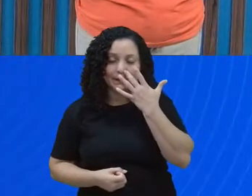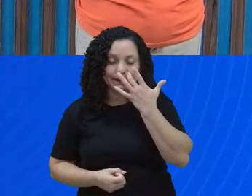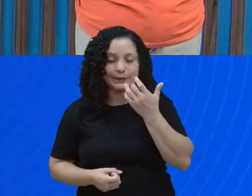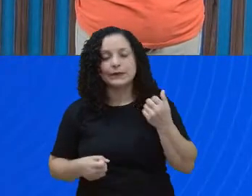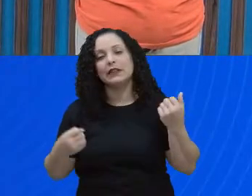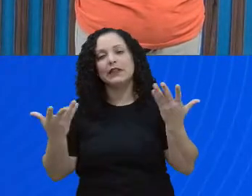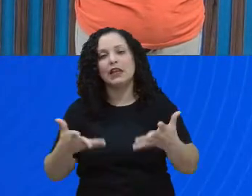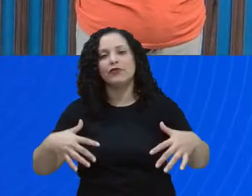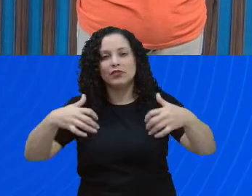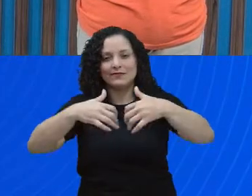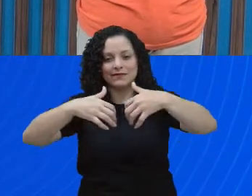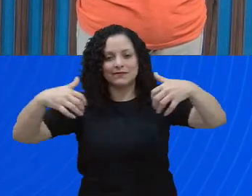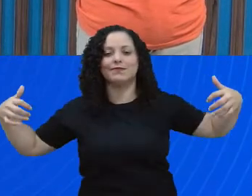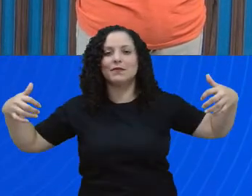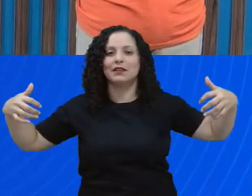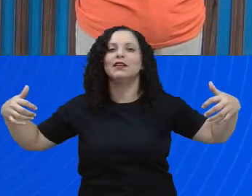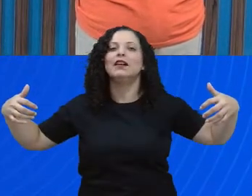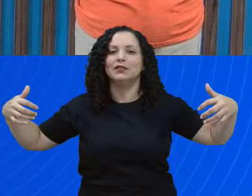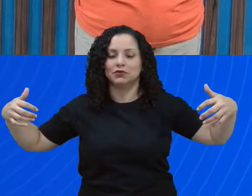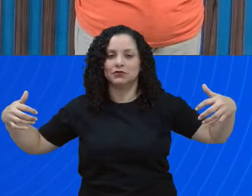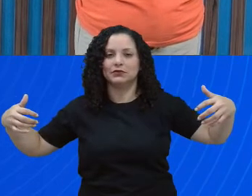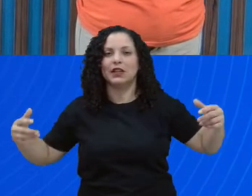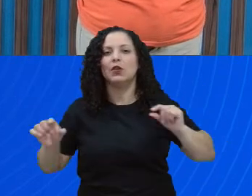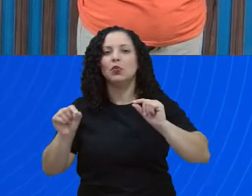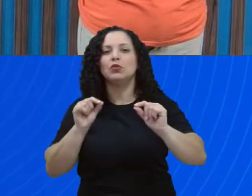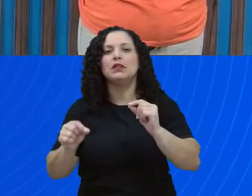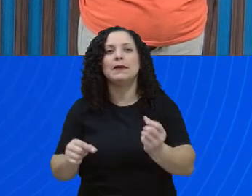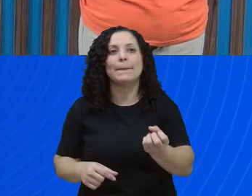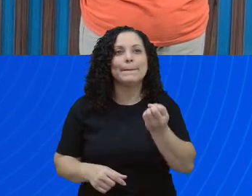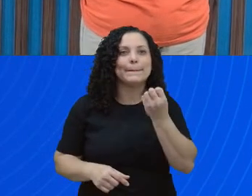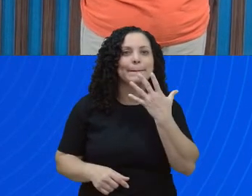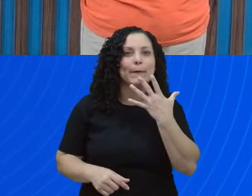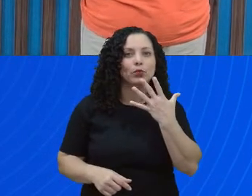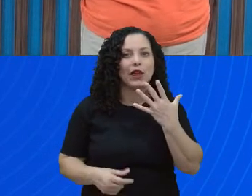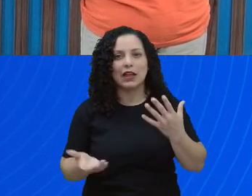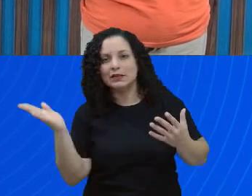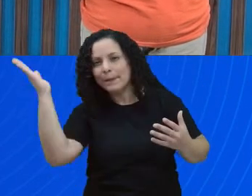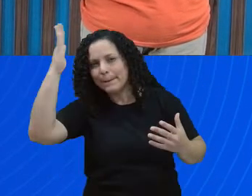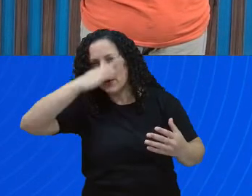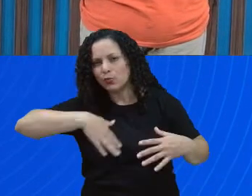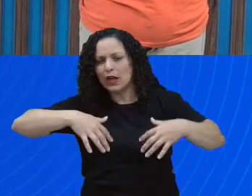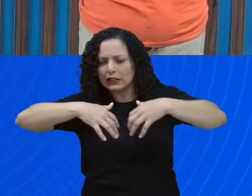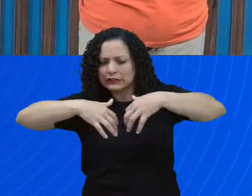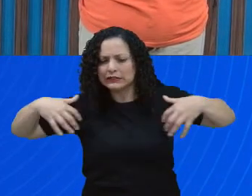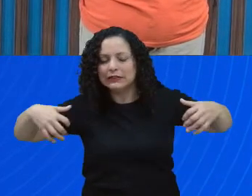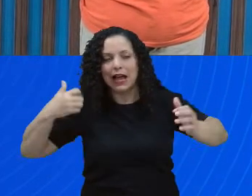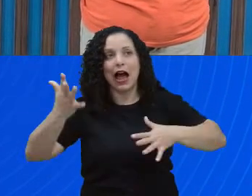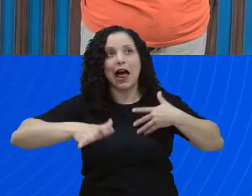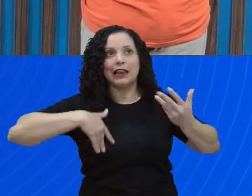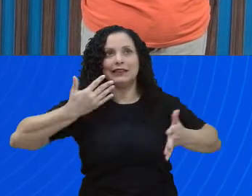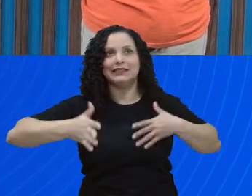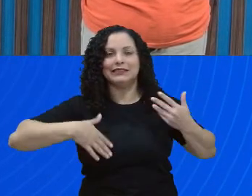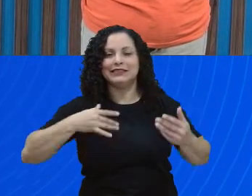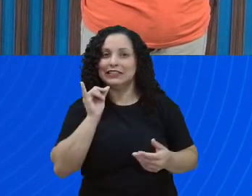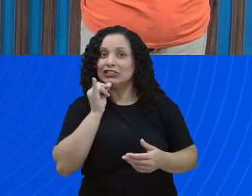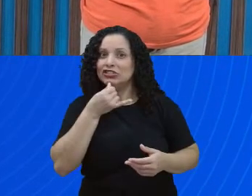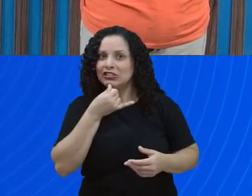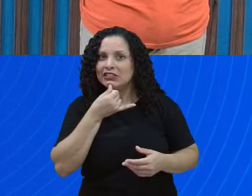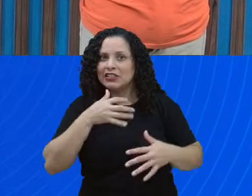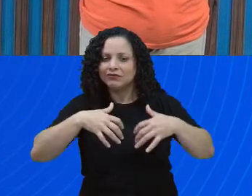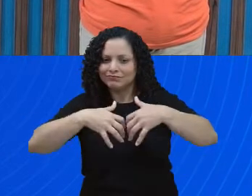foi separado na criação a bondade e a maldade, a alegria e a tristeza, a amizade e a